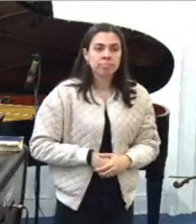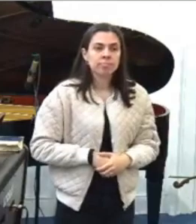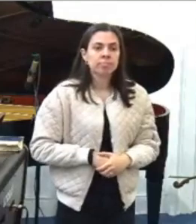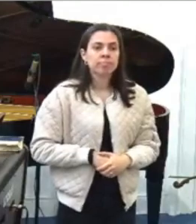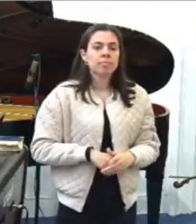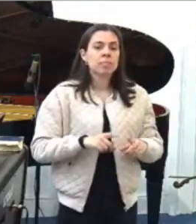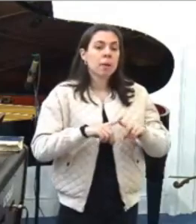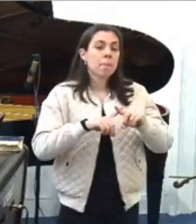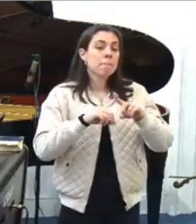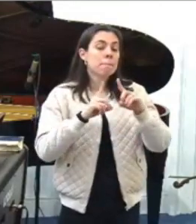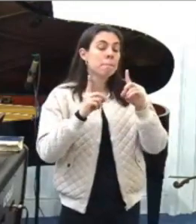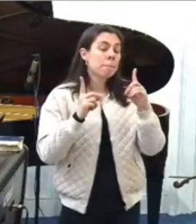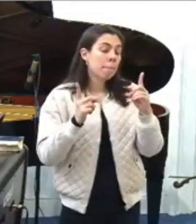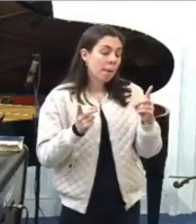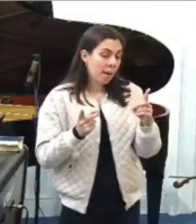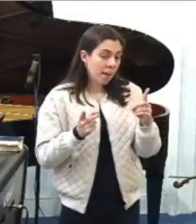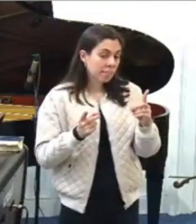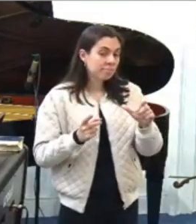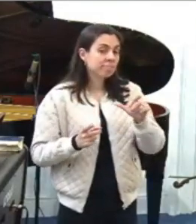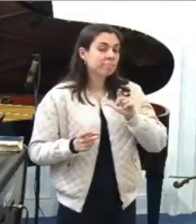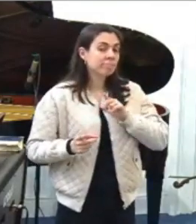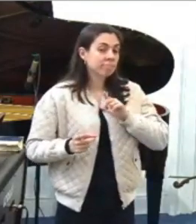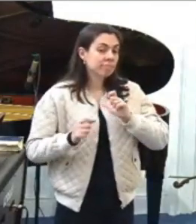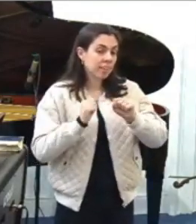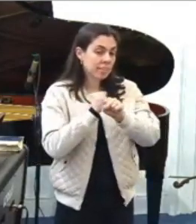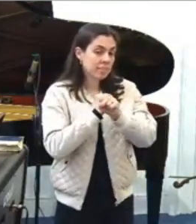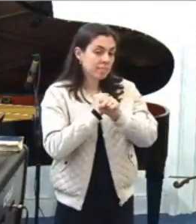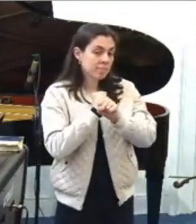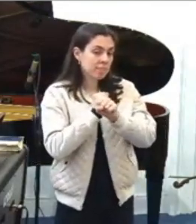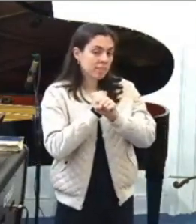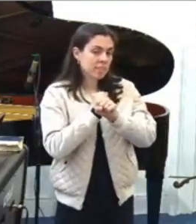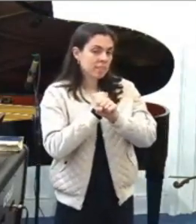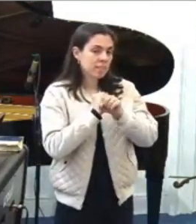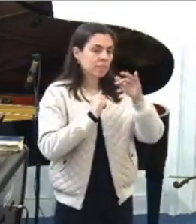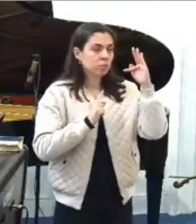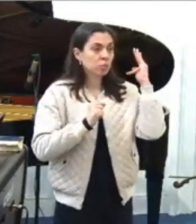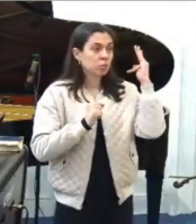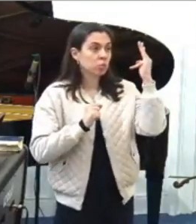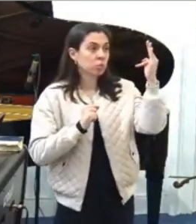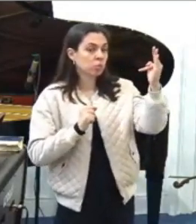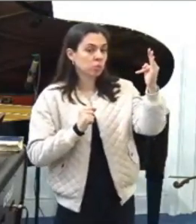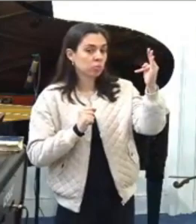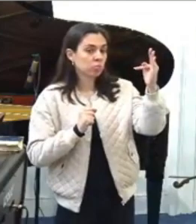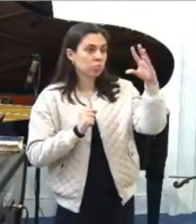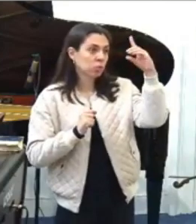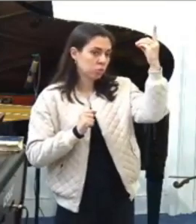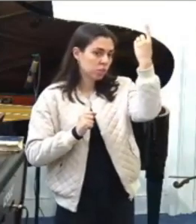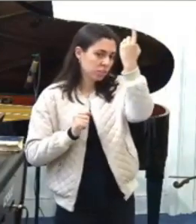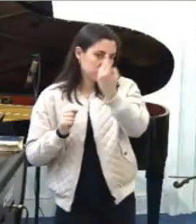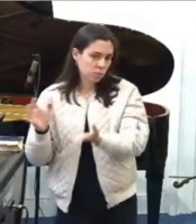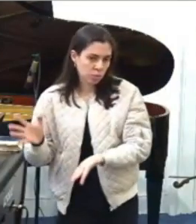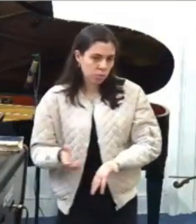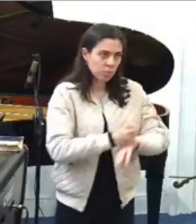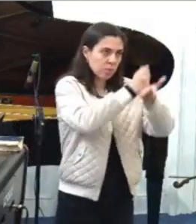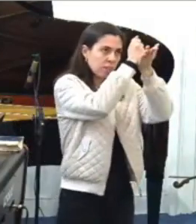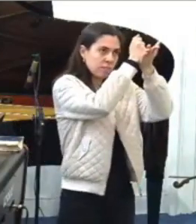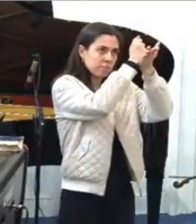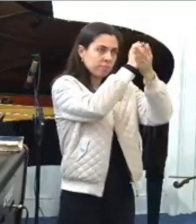disposição, como governos marcados por ódio contra o cristianismo, como muitas